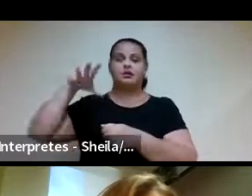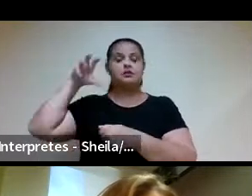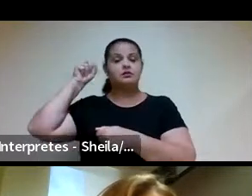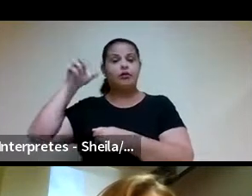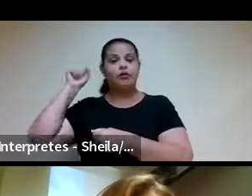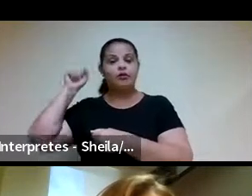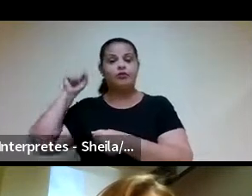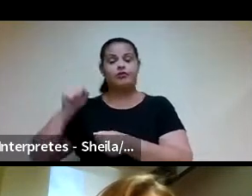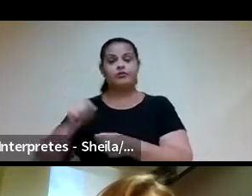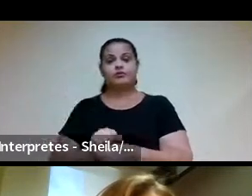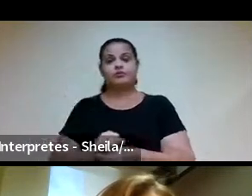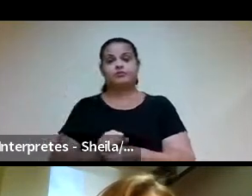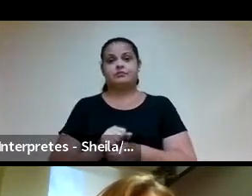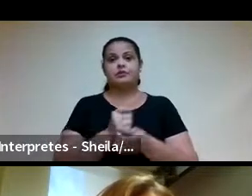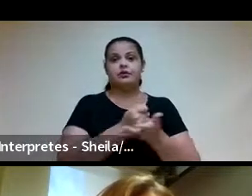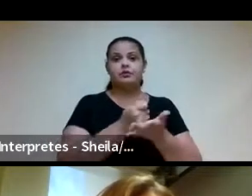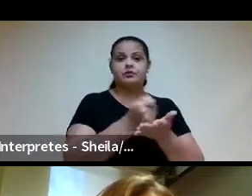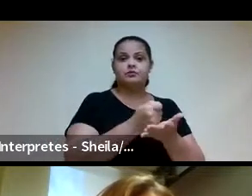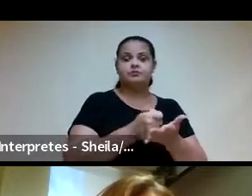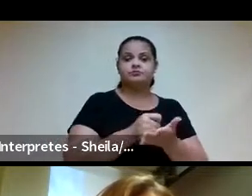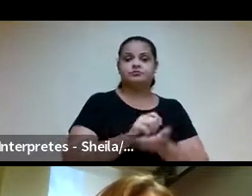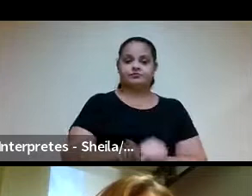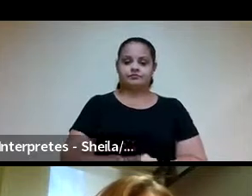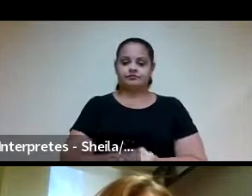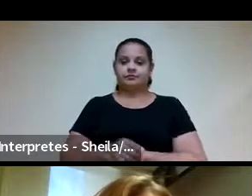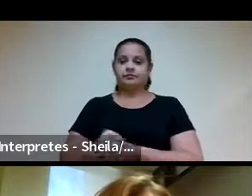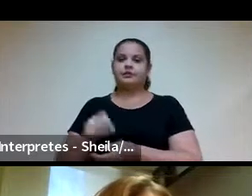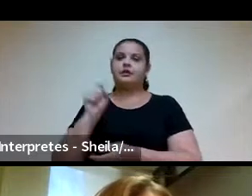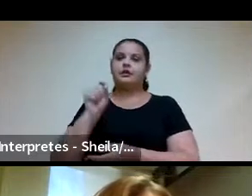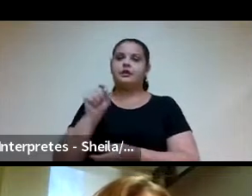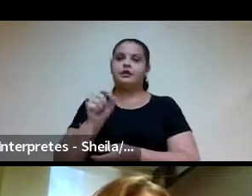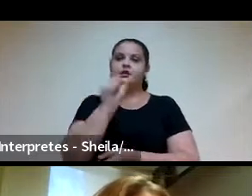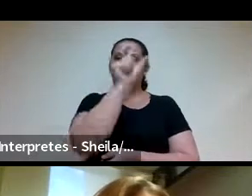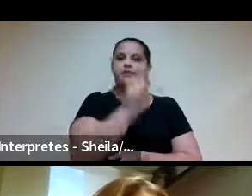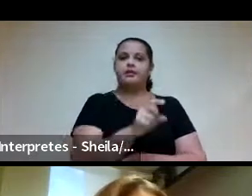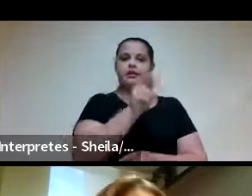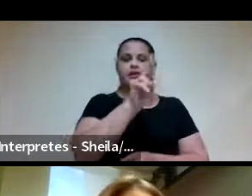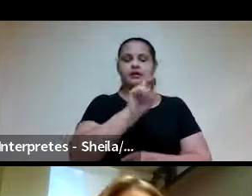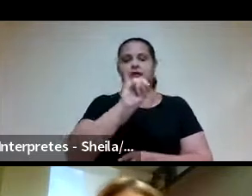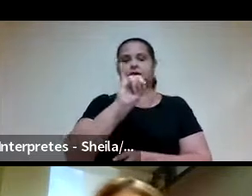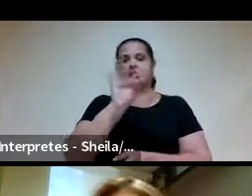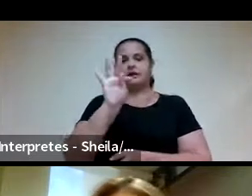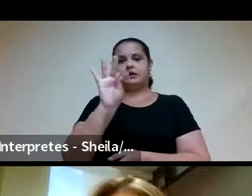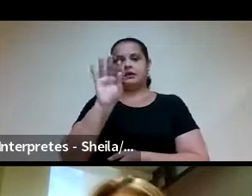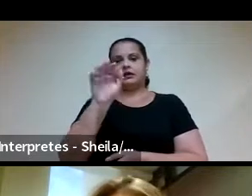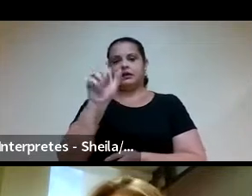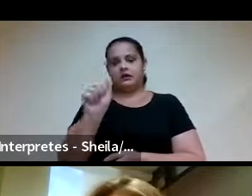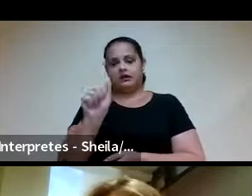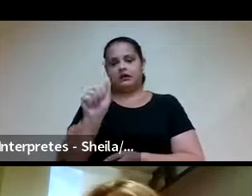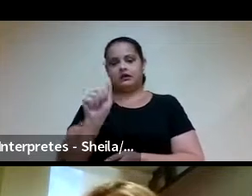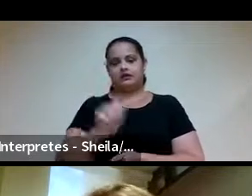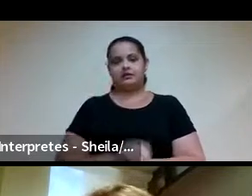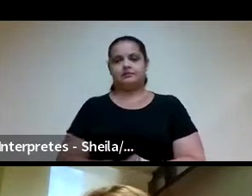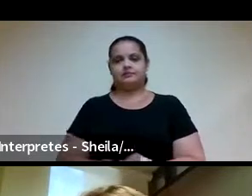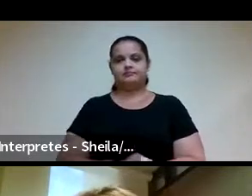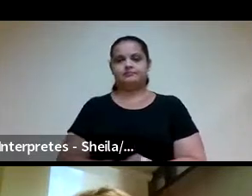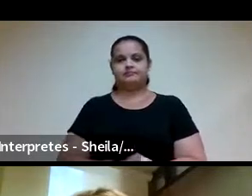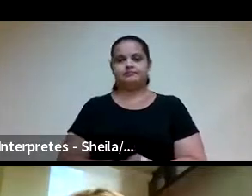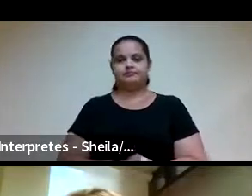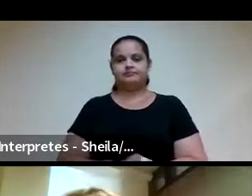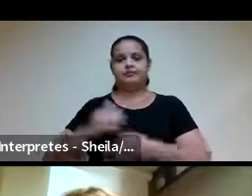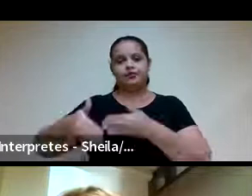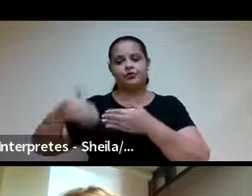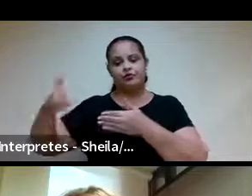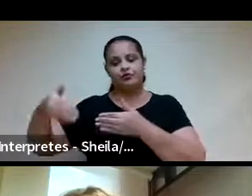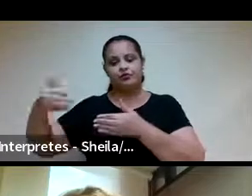Lopes da Silva e Rita de Cássia Fonseca, tendo sido deferido seu pleito para fins de ouvir em outra oportunidade